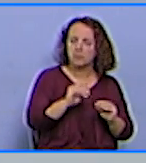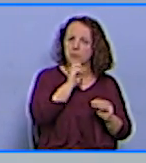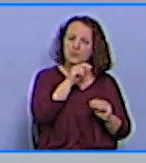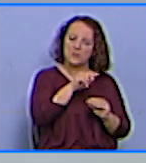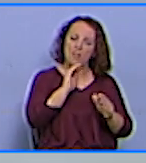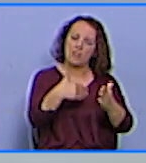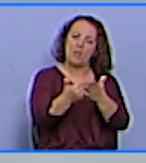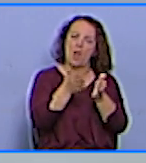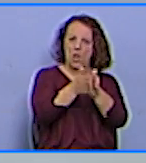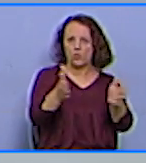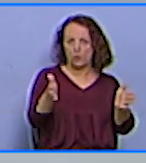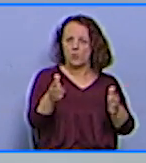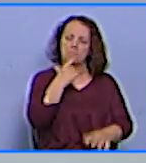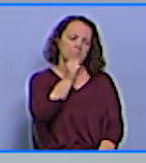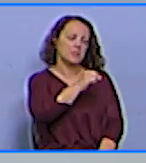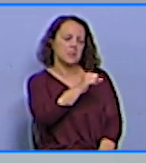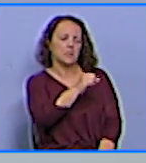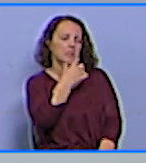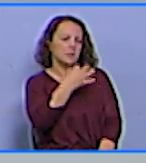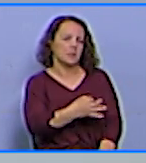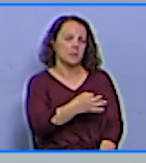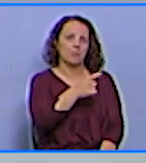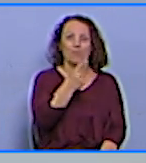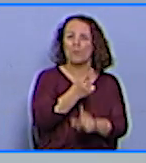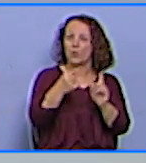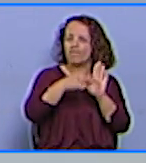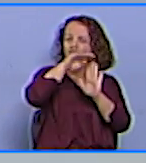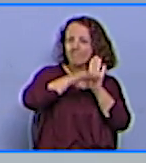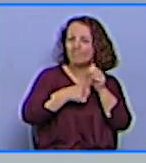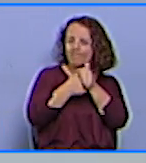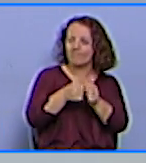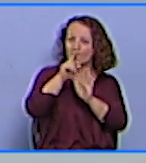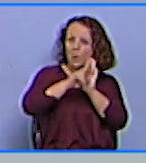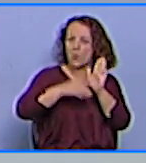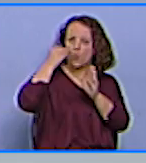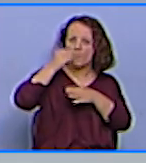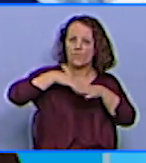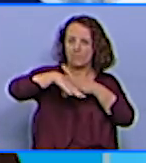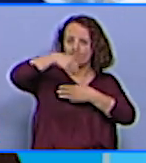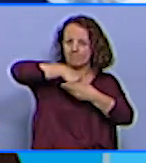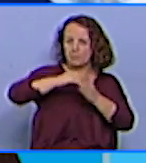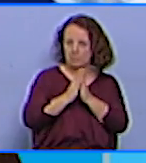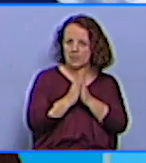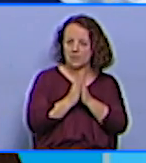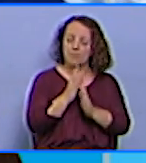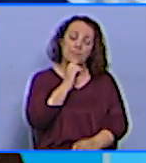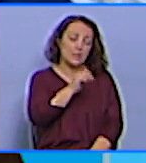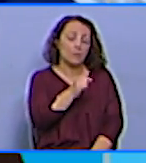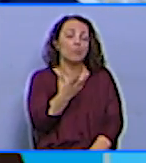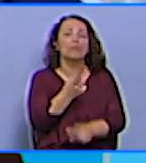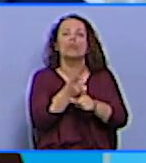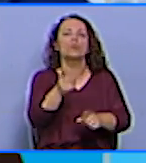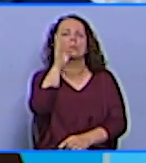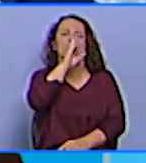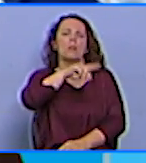possam ajudar nesse sentido, não é? Porque são muito do âmbito litúrgico. Até porque aqui, eventualmente, se